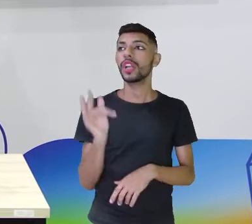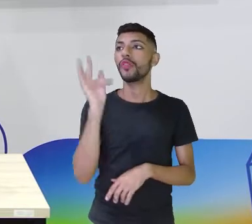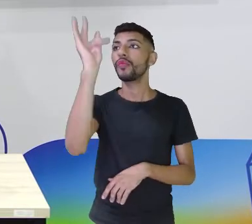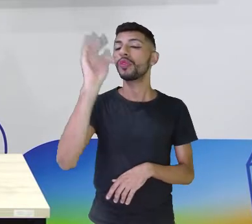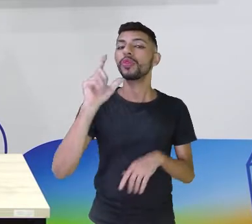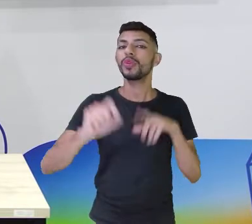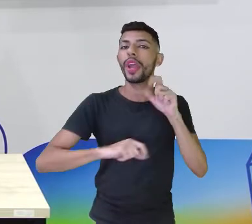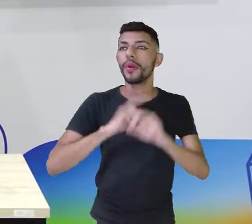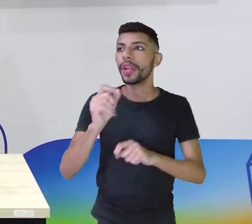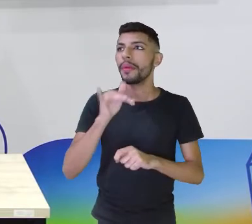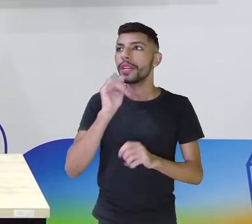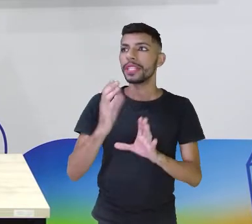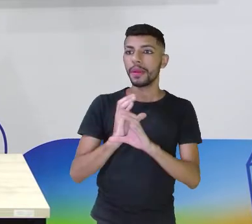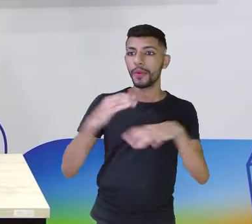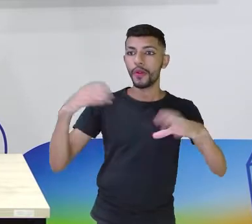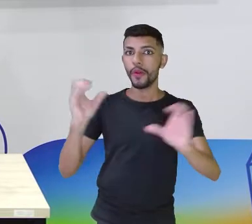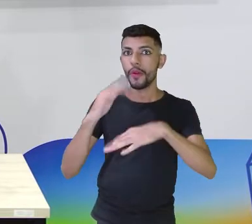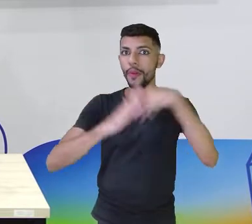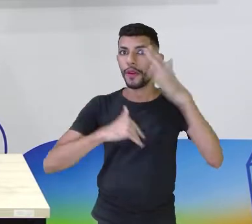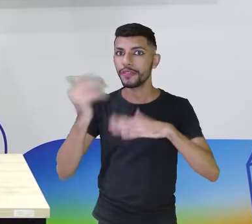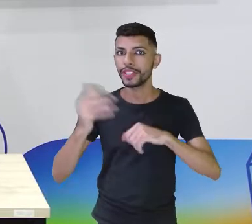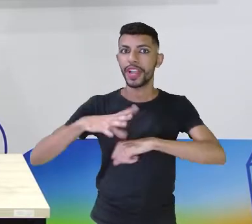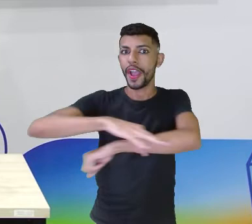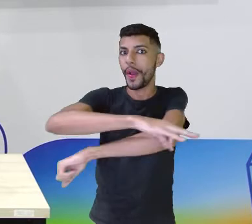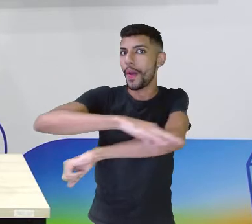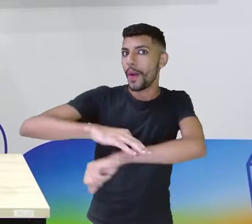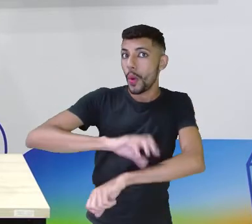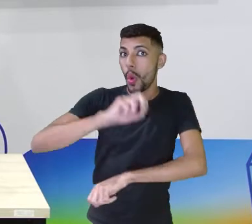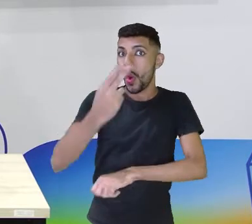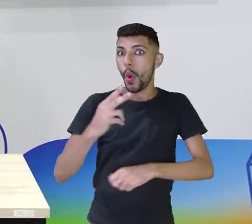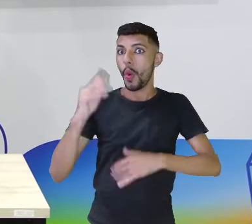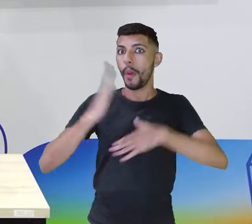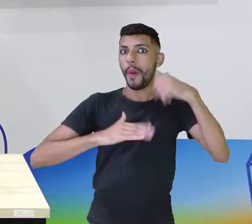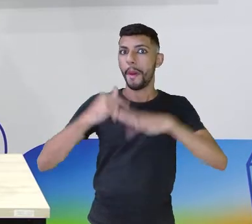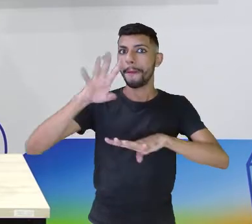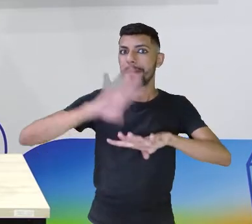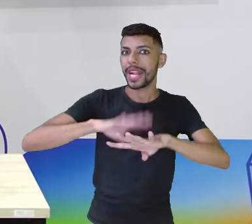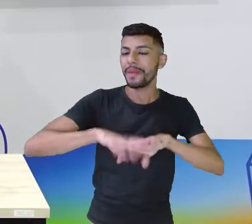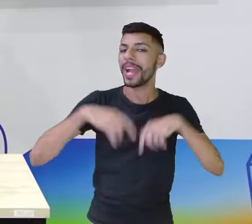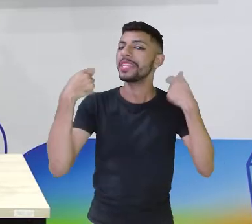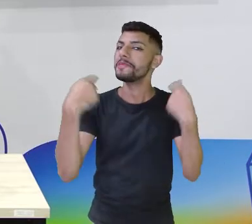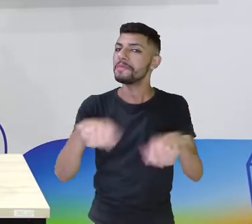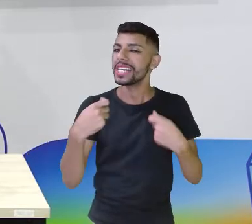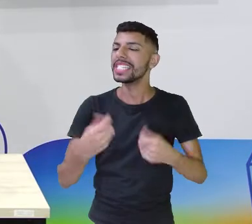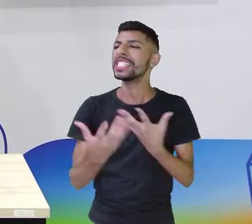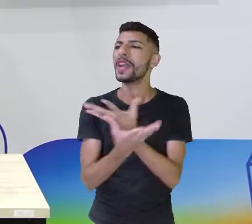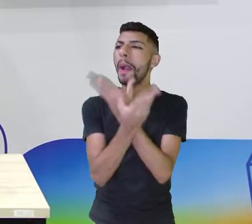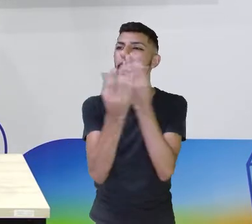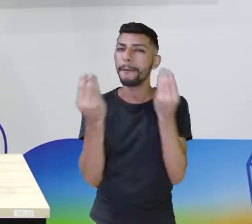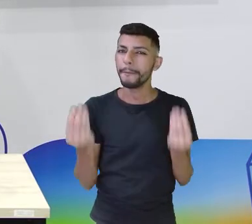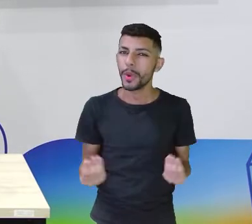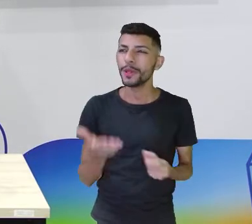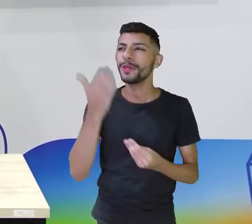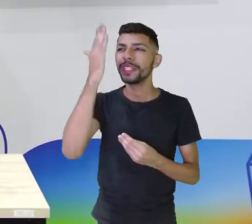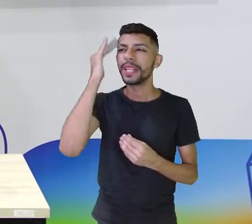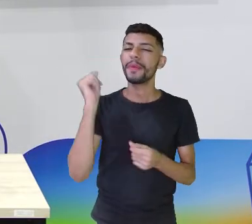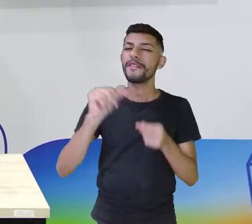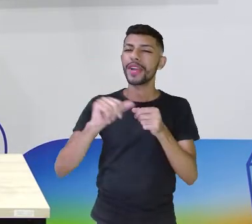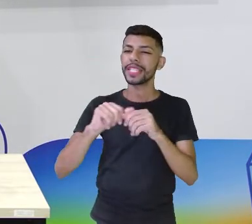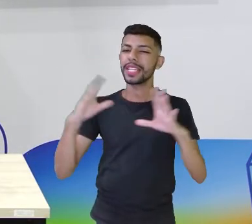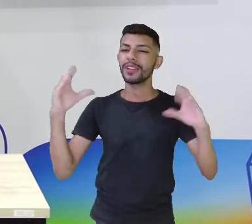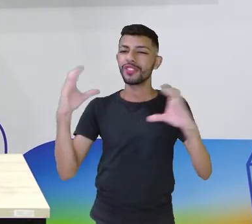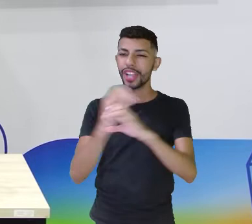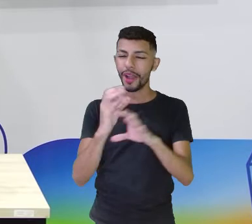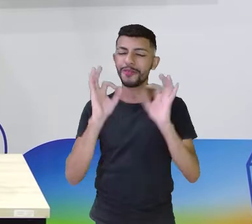arquiteto, um engenheiro, um grande matemático e vai precisar muito saber fazer esses